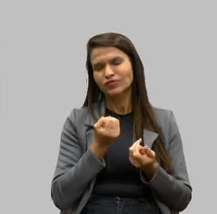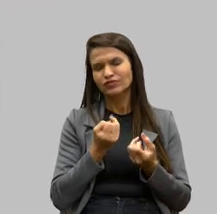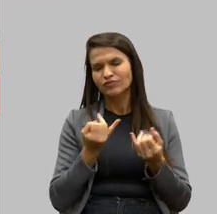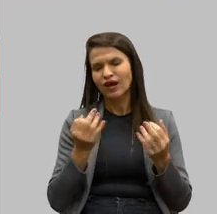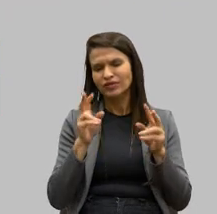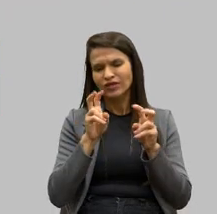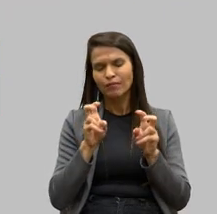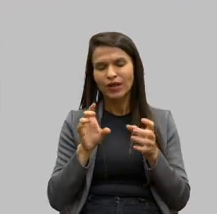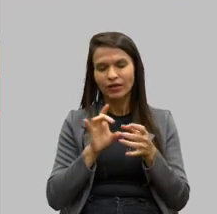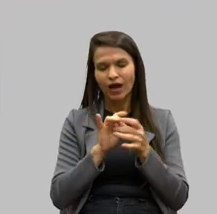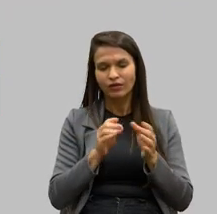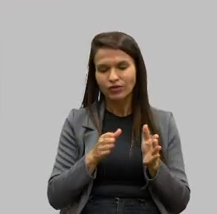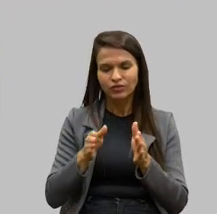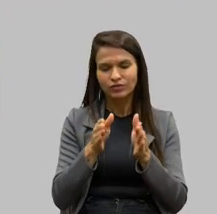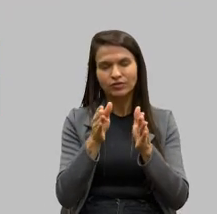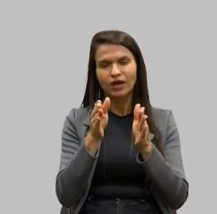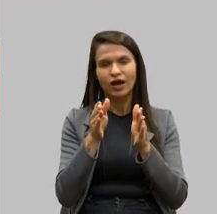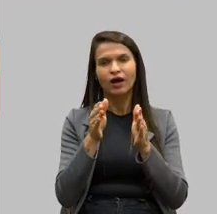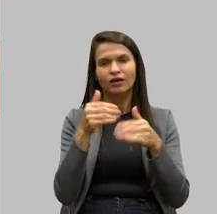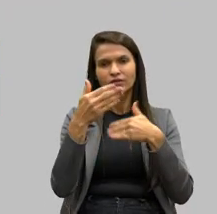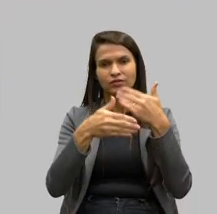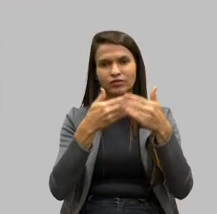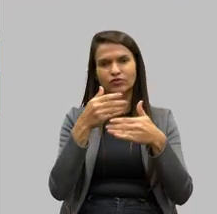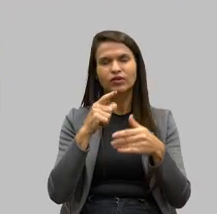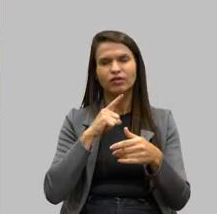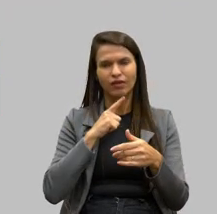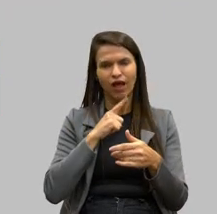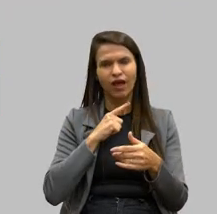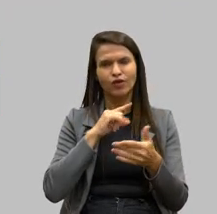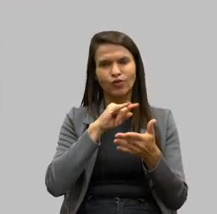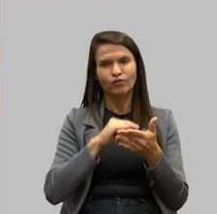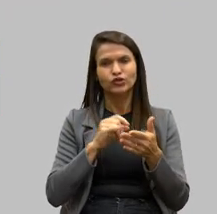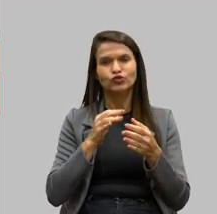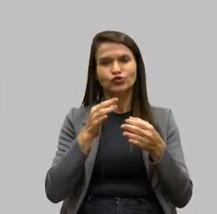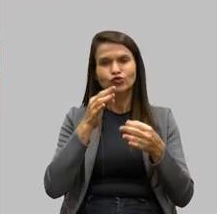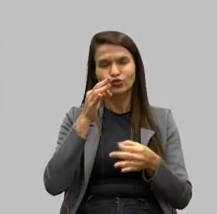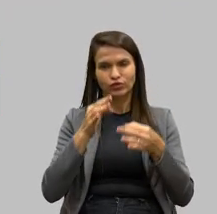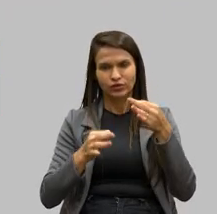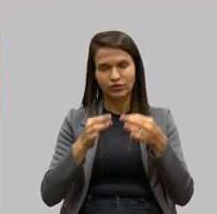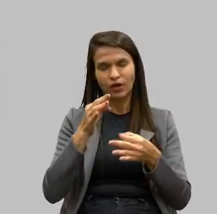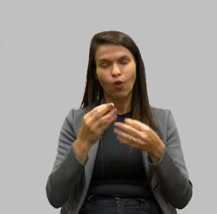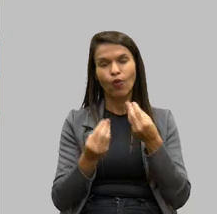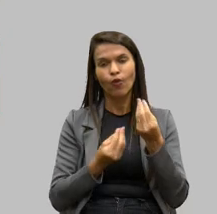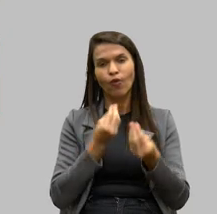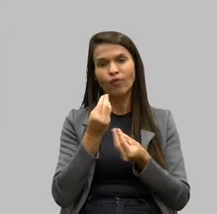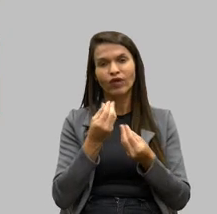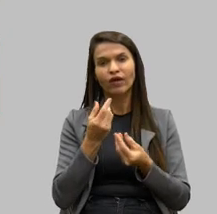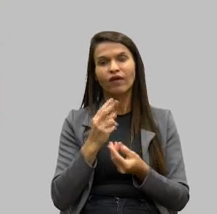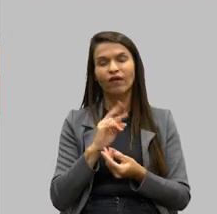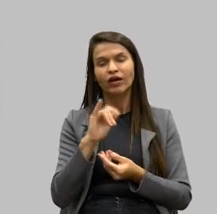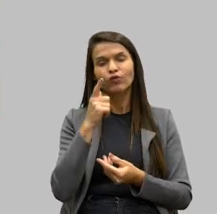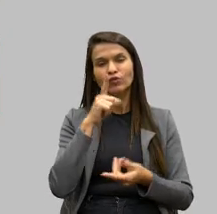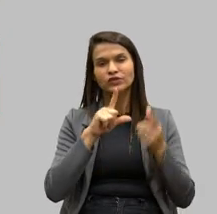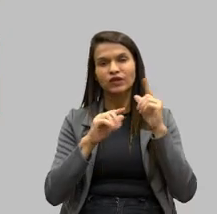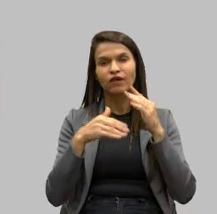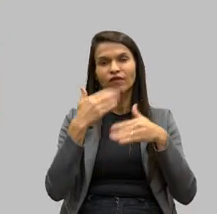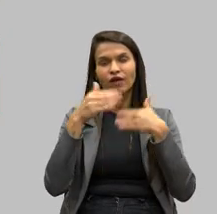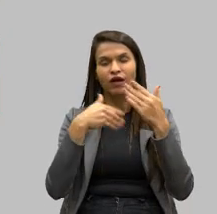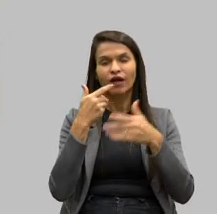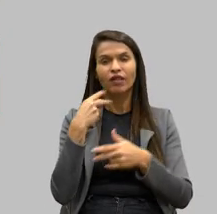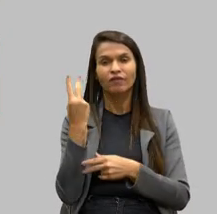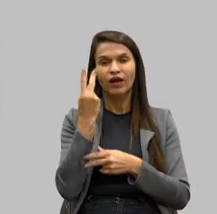tem questões que já têm decisão judicial. Então, como é que nós vamos avançar na valorização